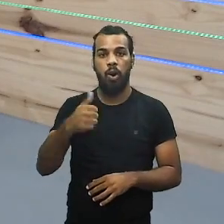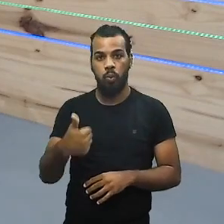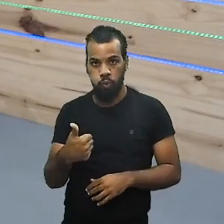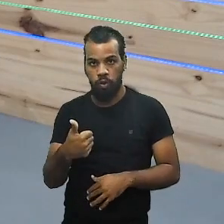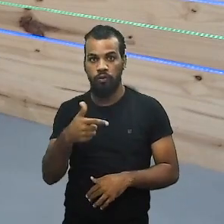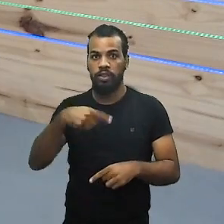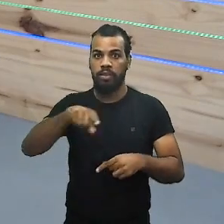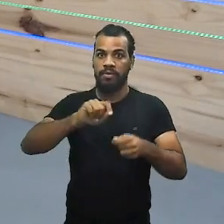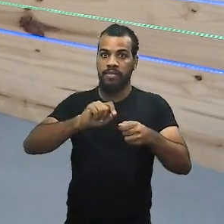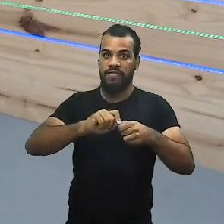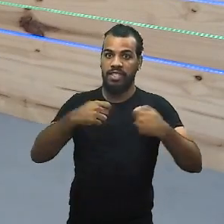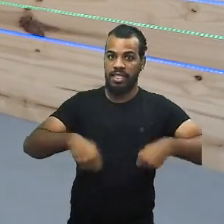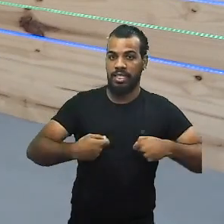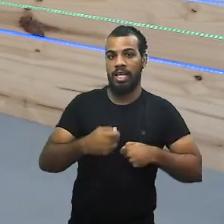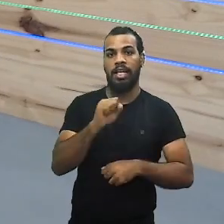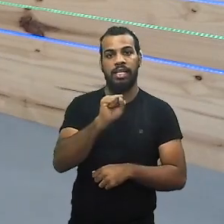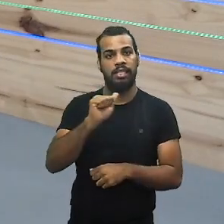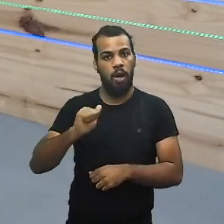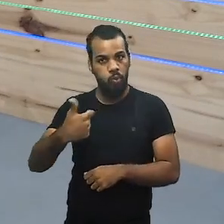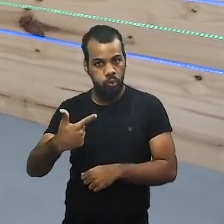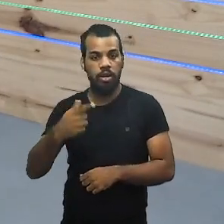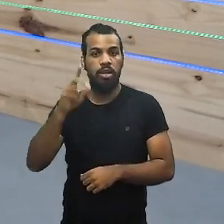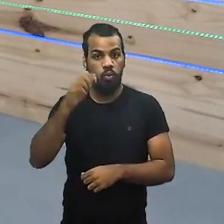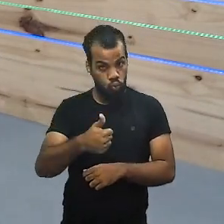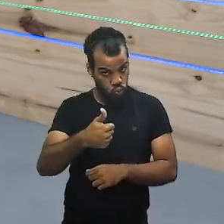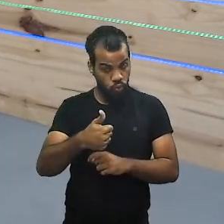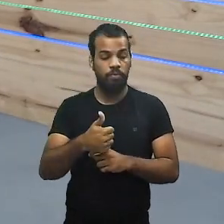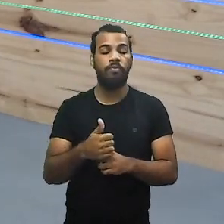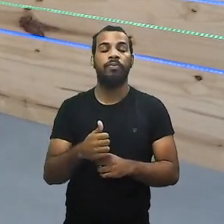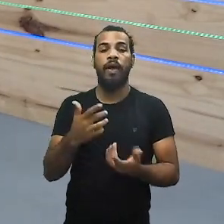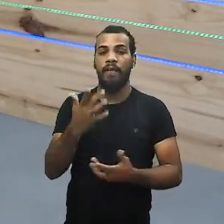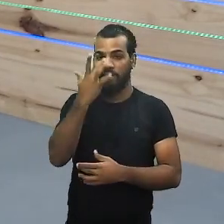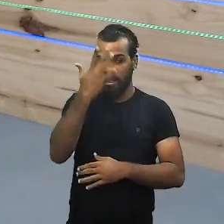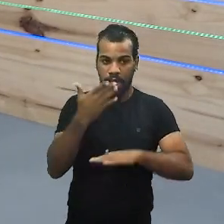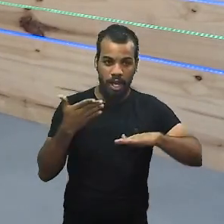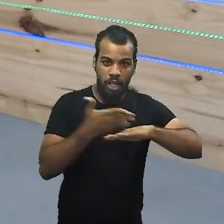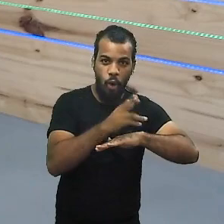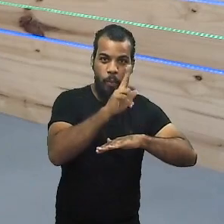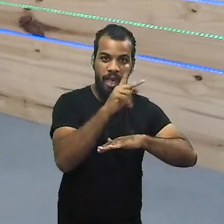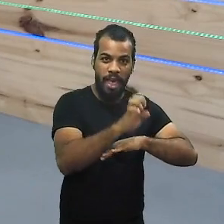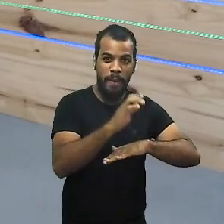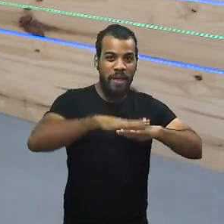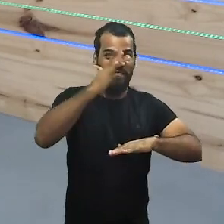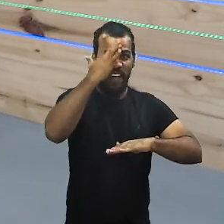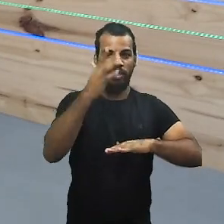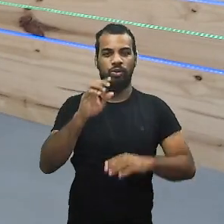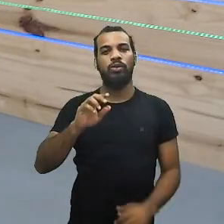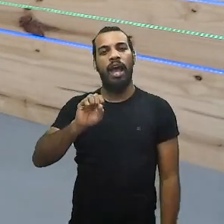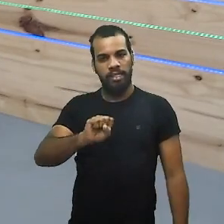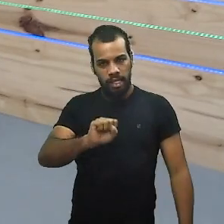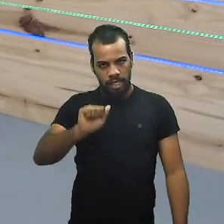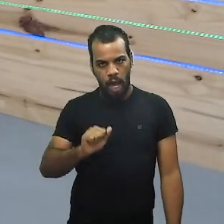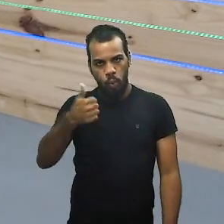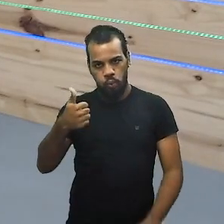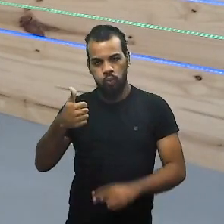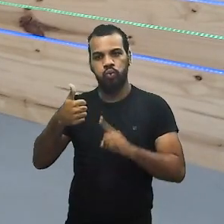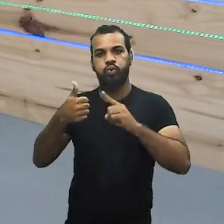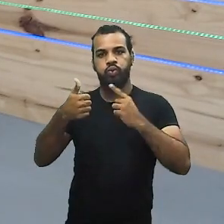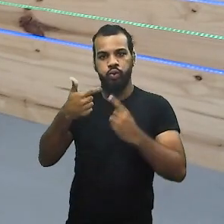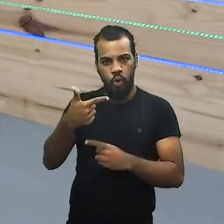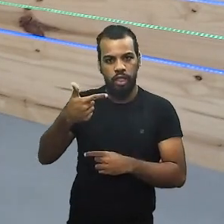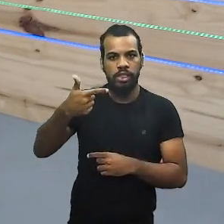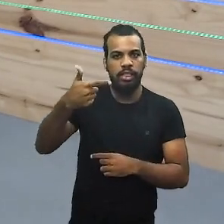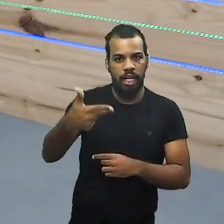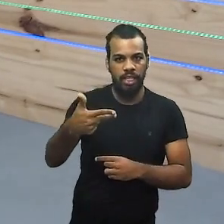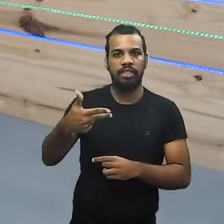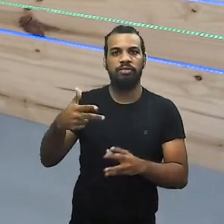têm que fazer o SSA1, tá? Lembrem que é a forma mais fácil de entrar na UPE, beleza? E além da gente ajudar aqui no